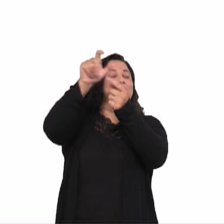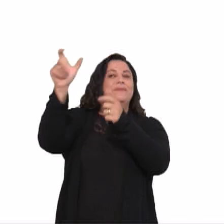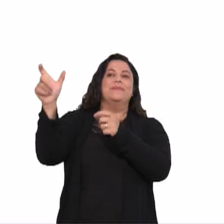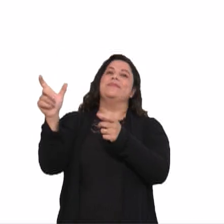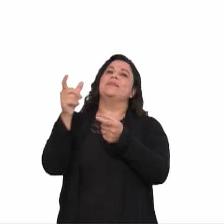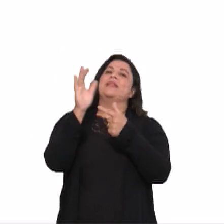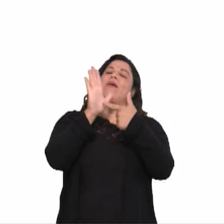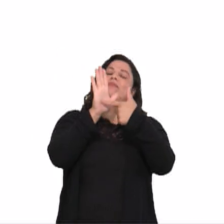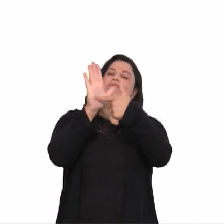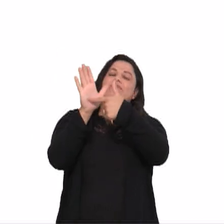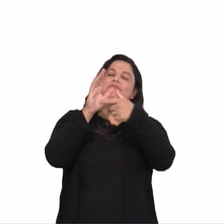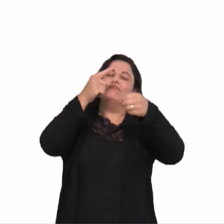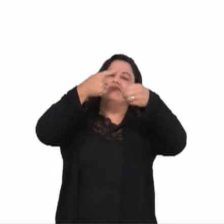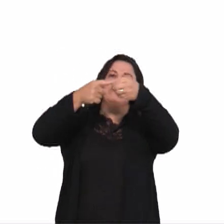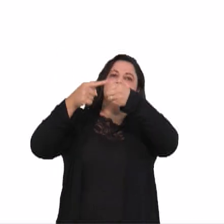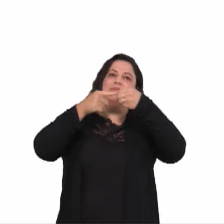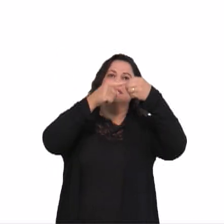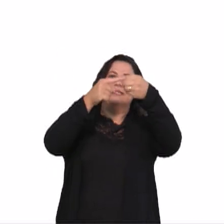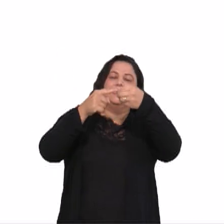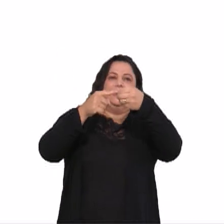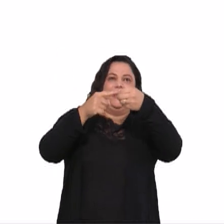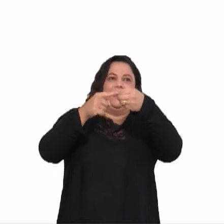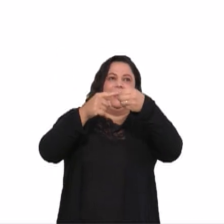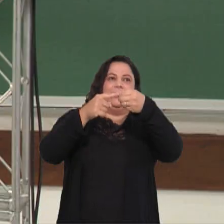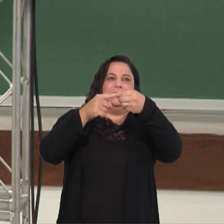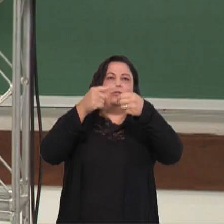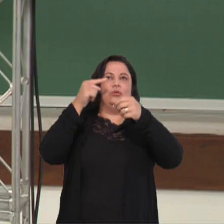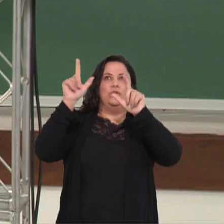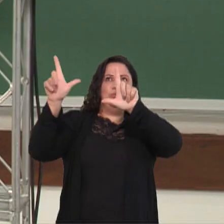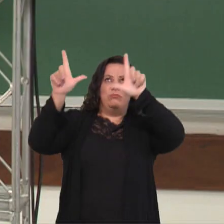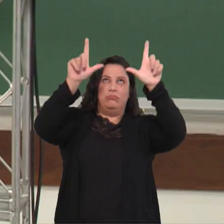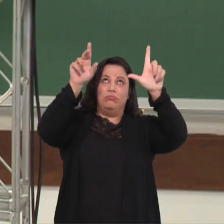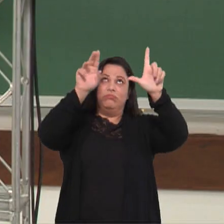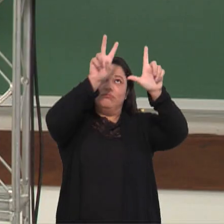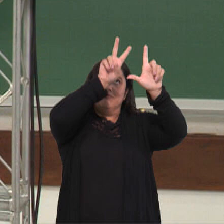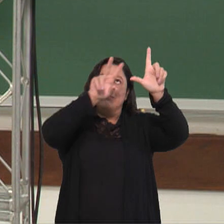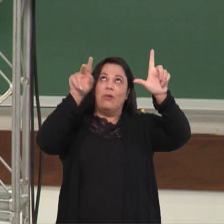Egito. Ela ficou conhecida principalmente por duas